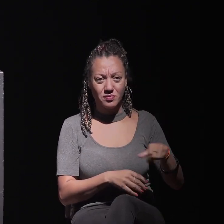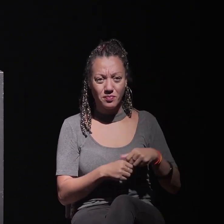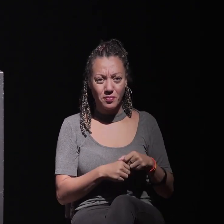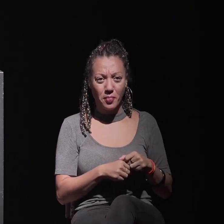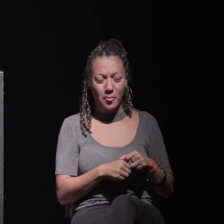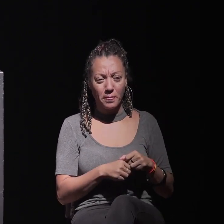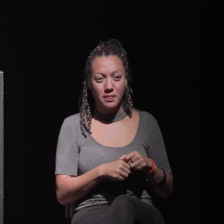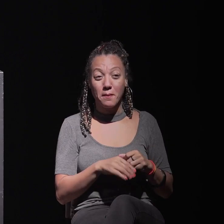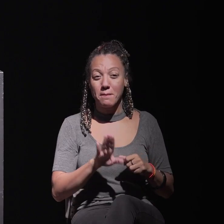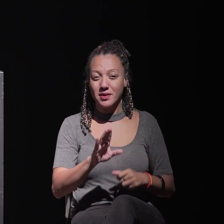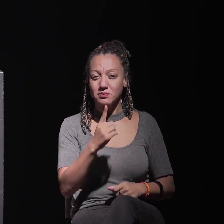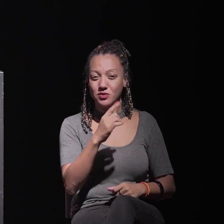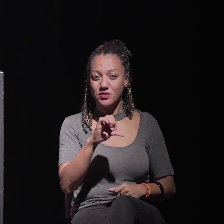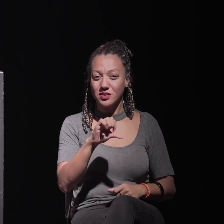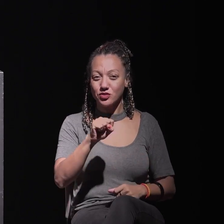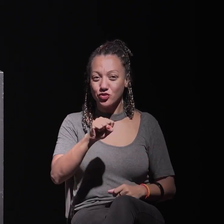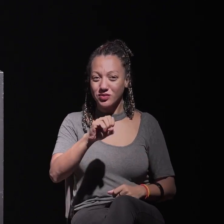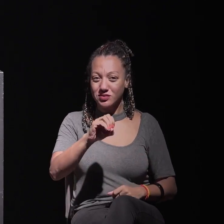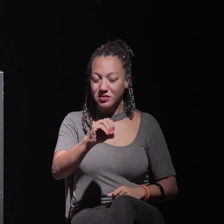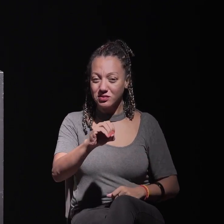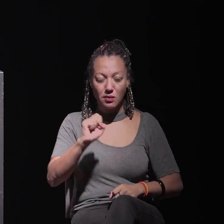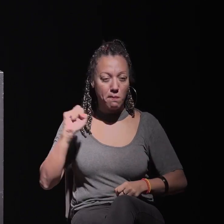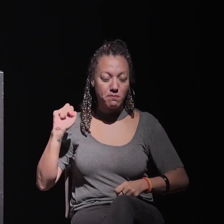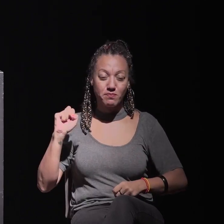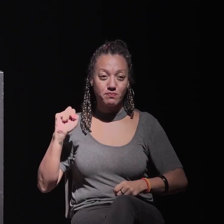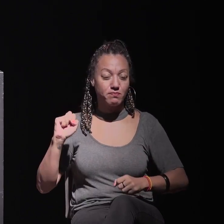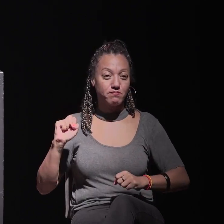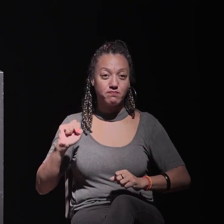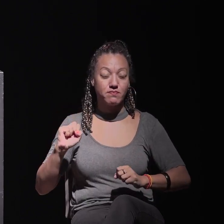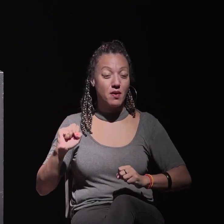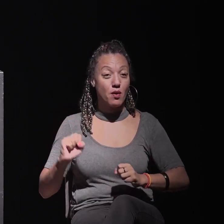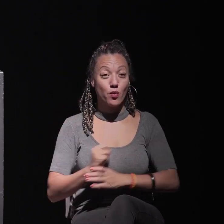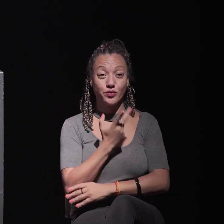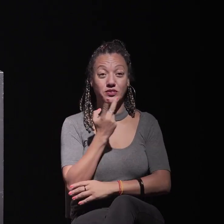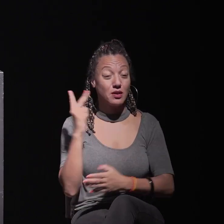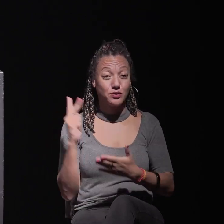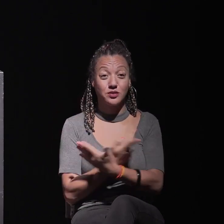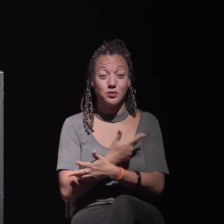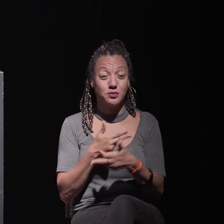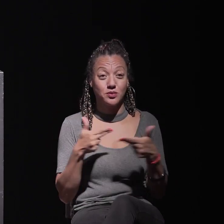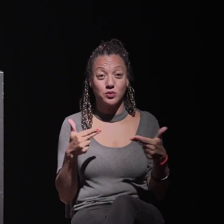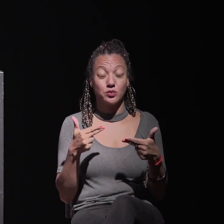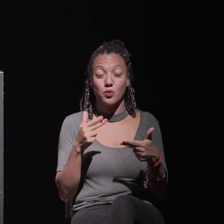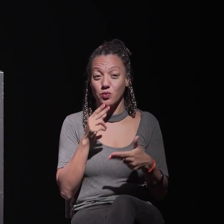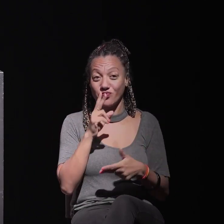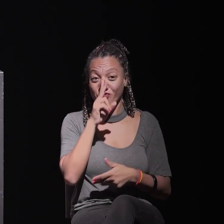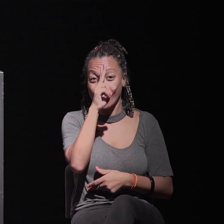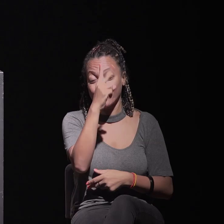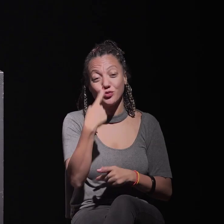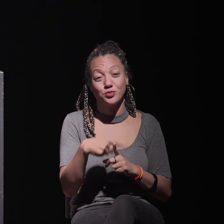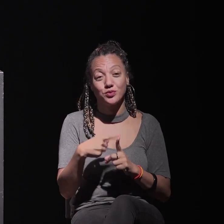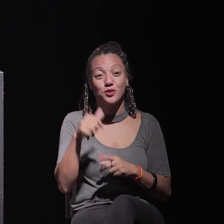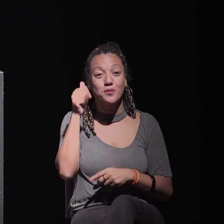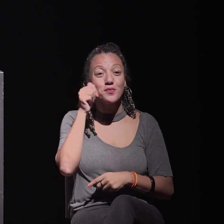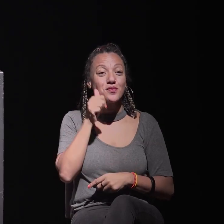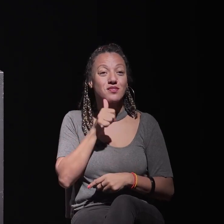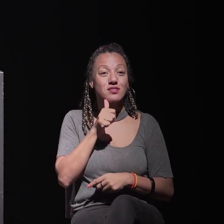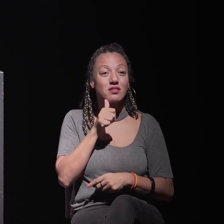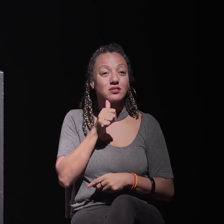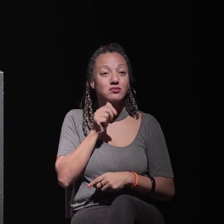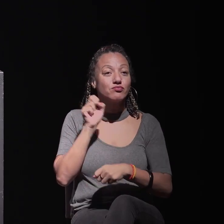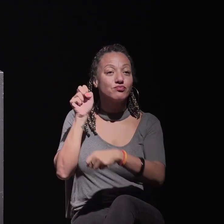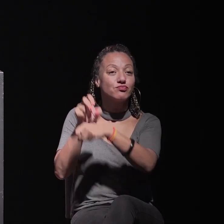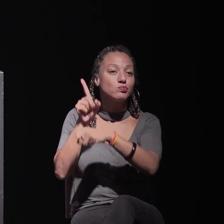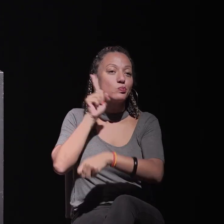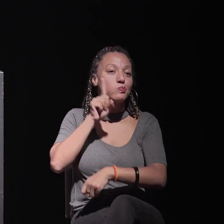um boom nos anos 80 que tem a ver com a entrada das intelectuais negras dentro da academia, que é elas irem estudar nos Estados Unidos, porque há